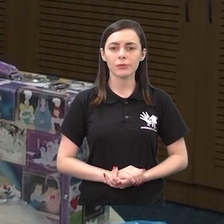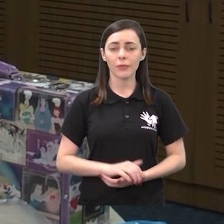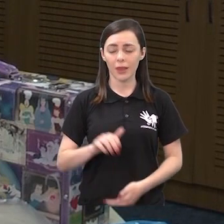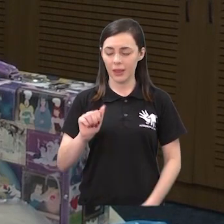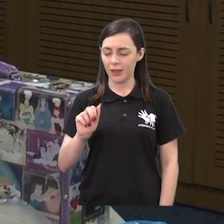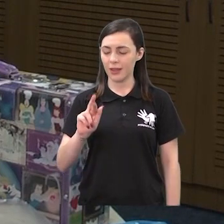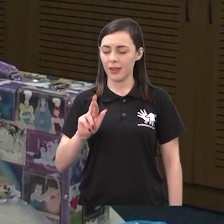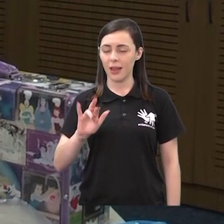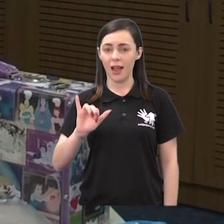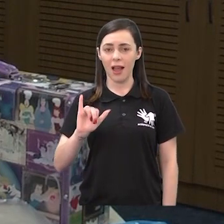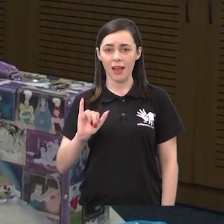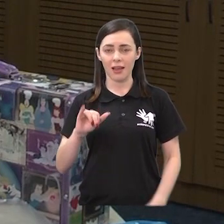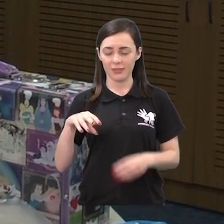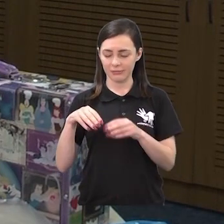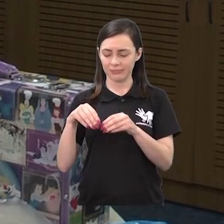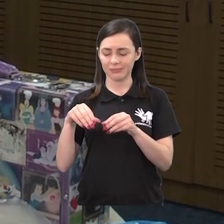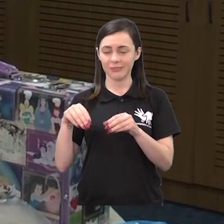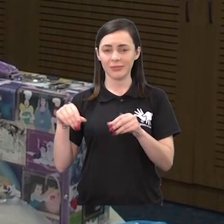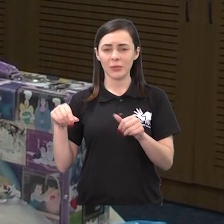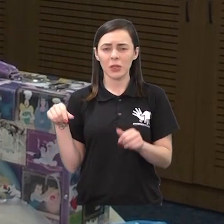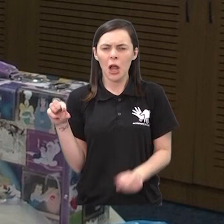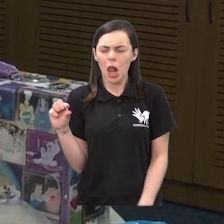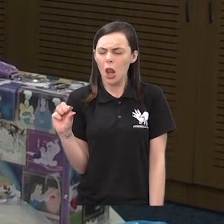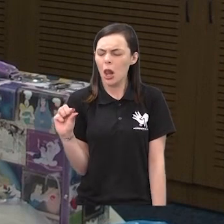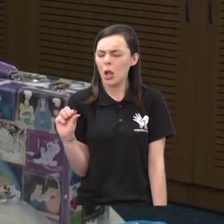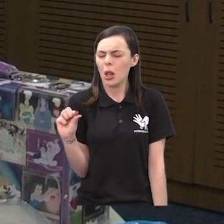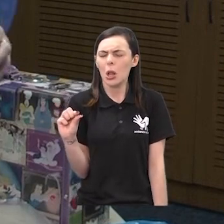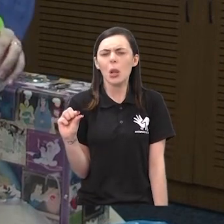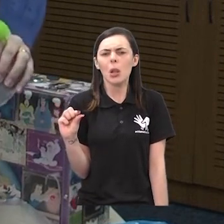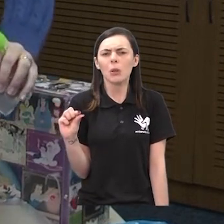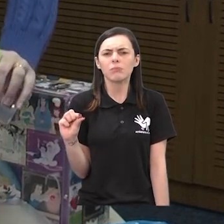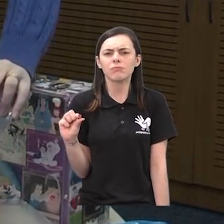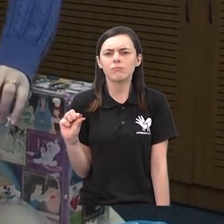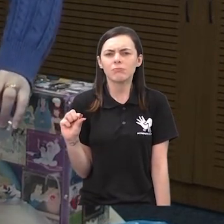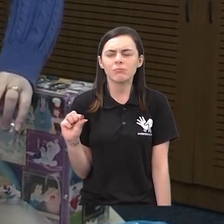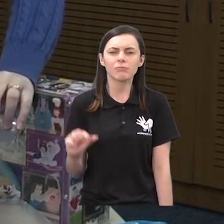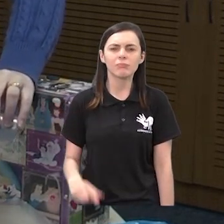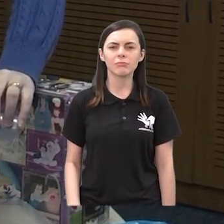Ari Areia era um grãozinho de areia